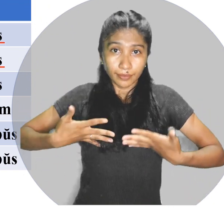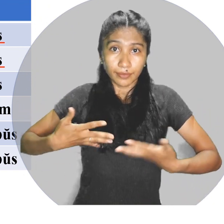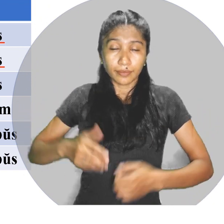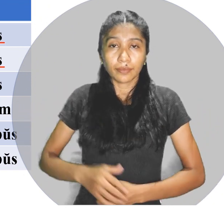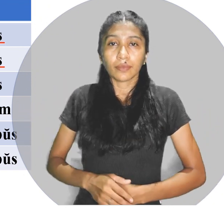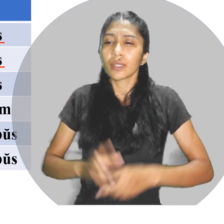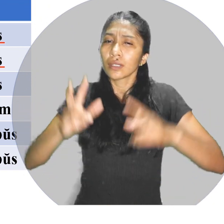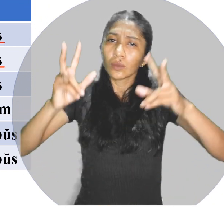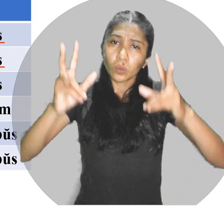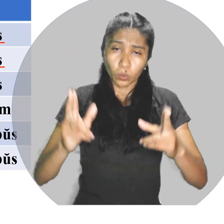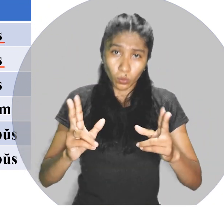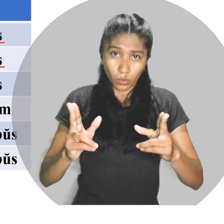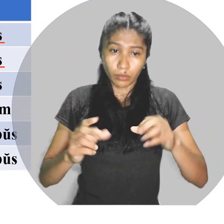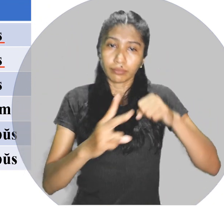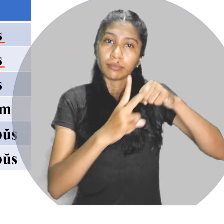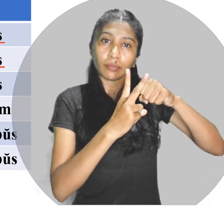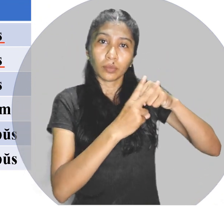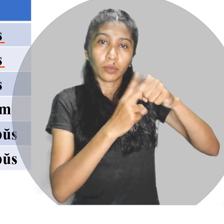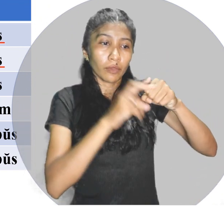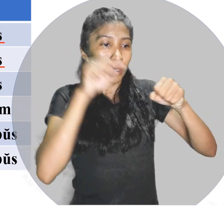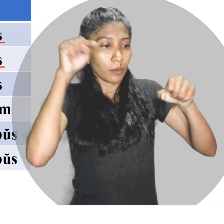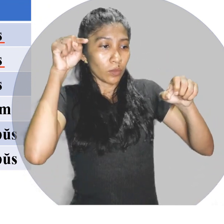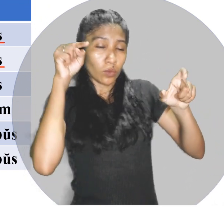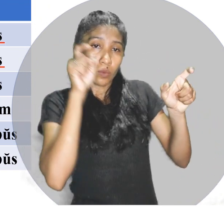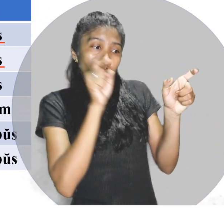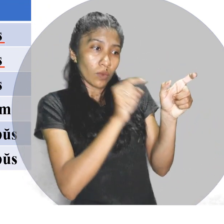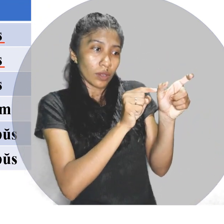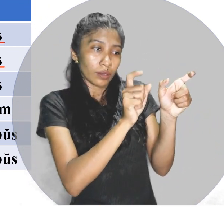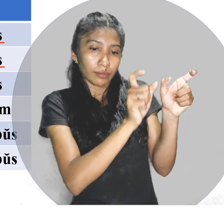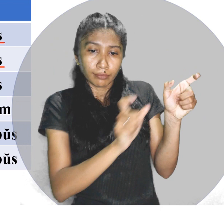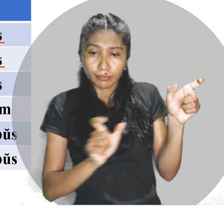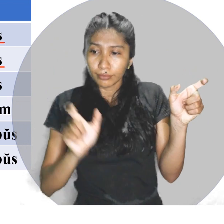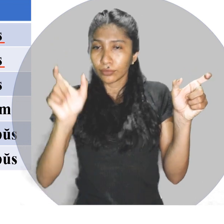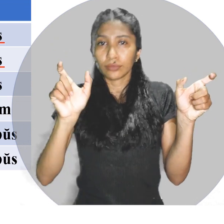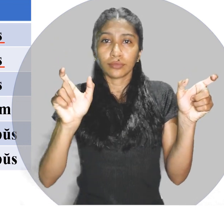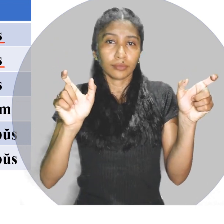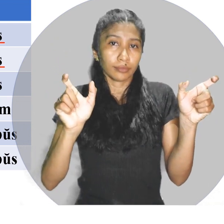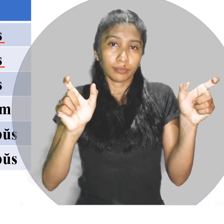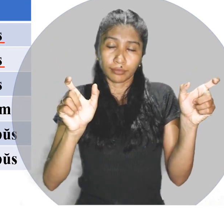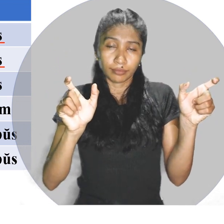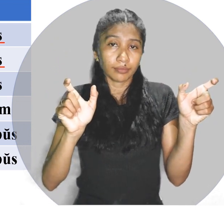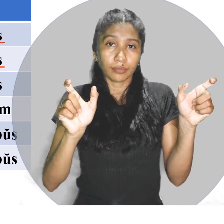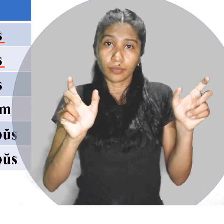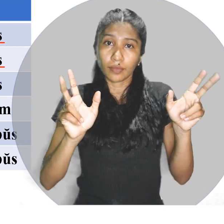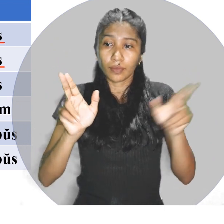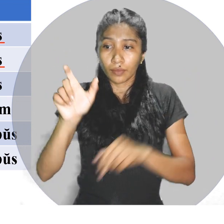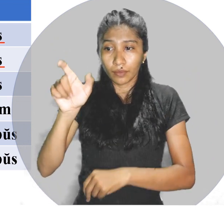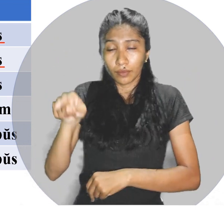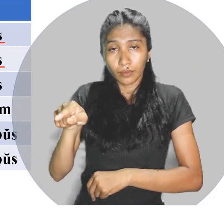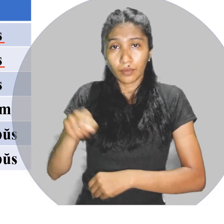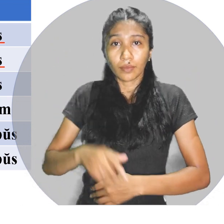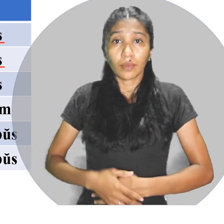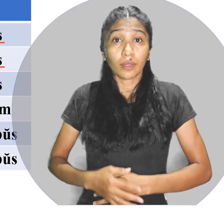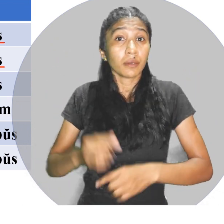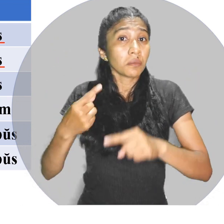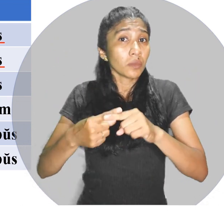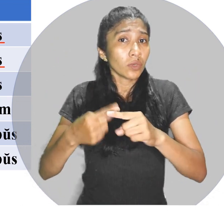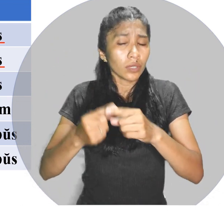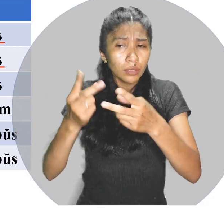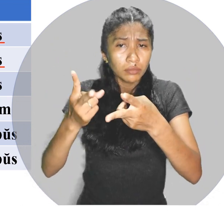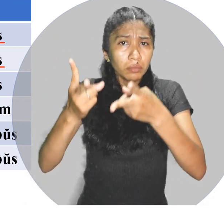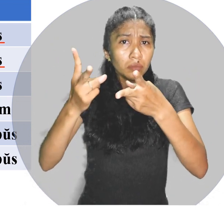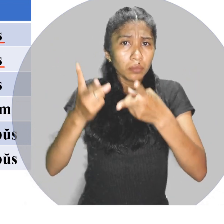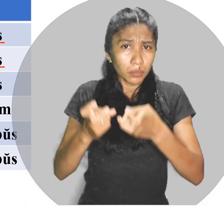mesma coisa. O verbo que está aqui não está requerendo reges como sujeito, porque o sujeito